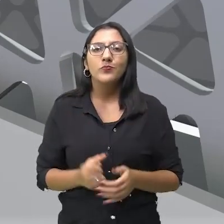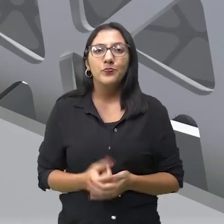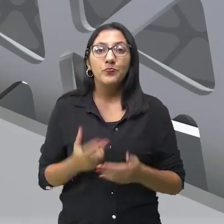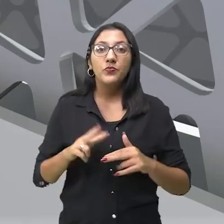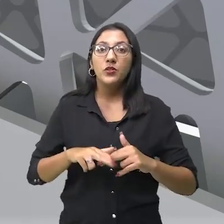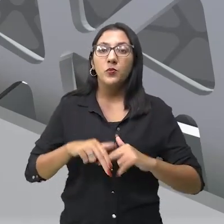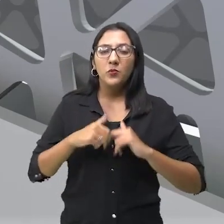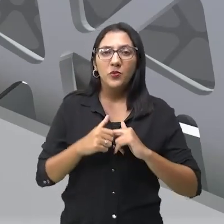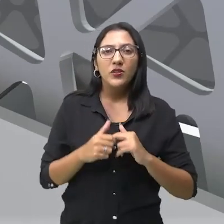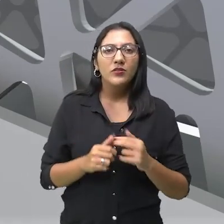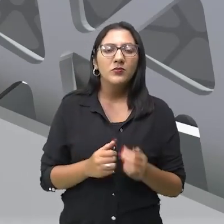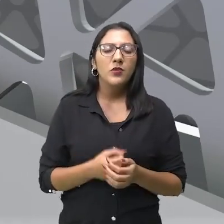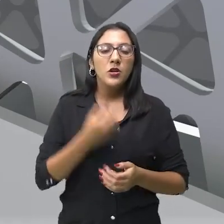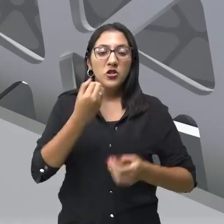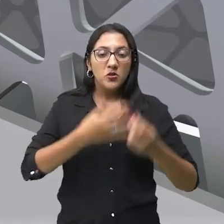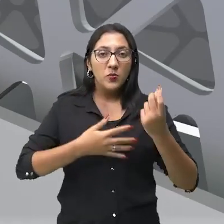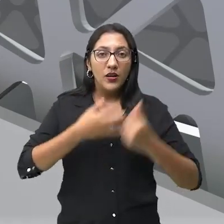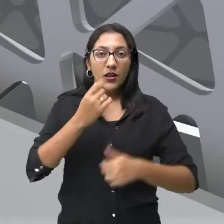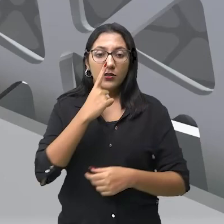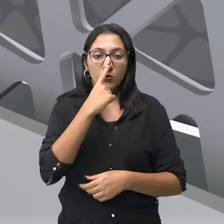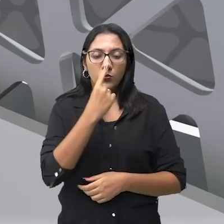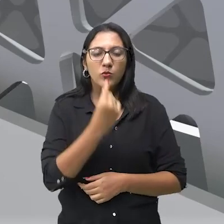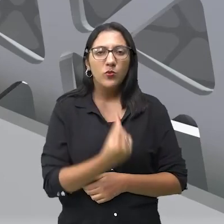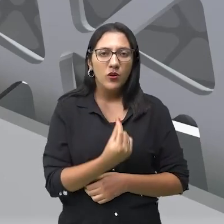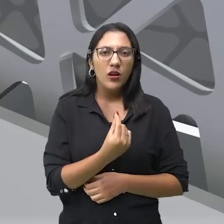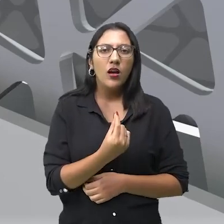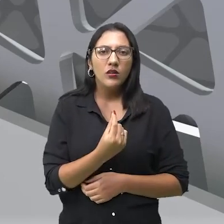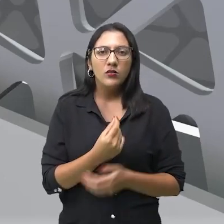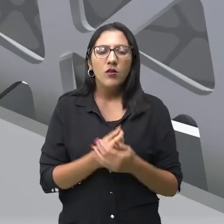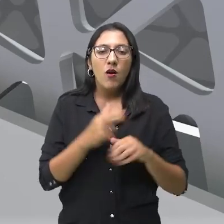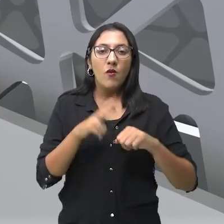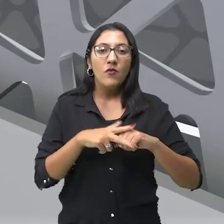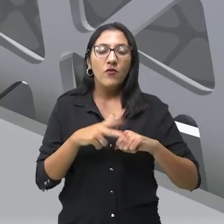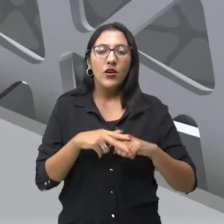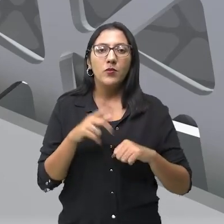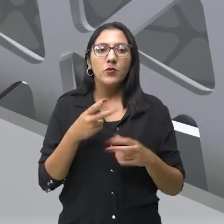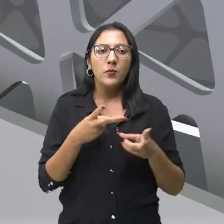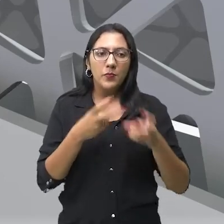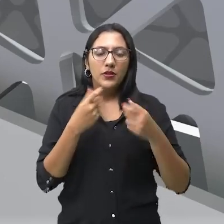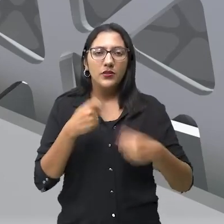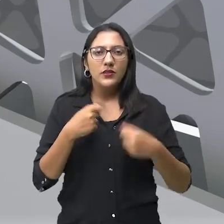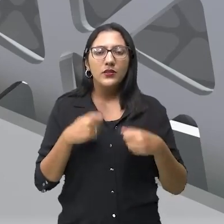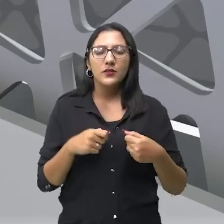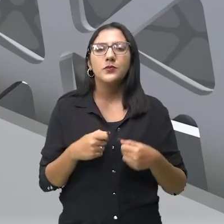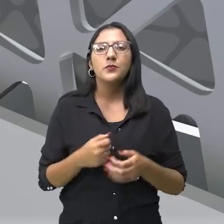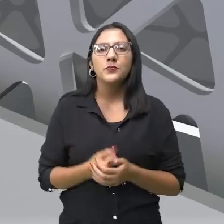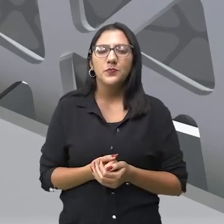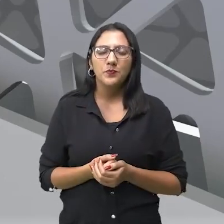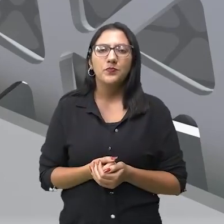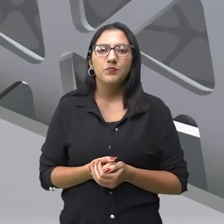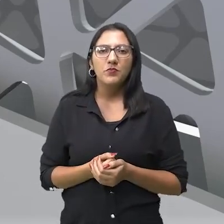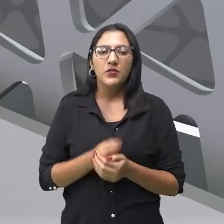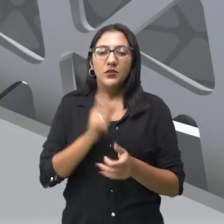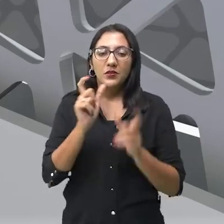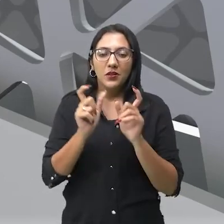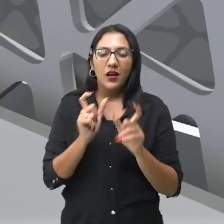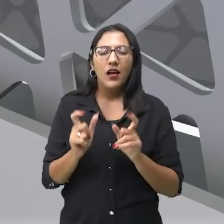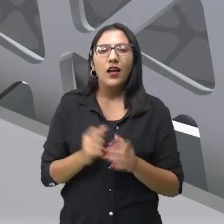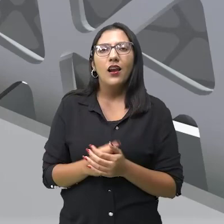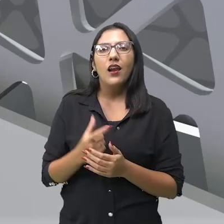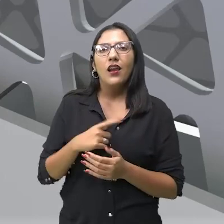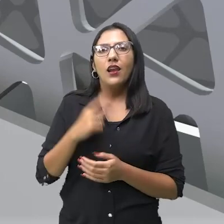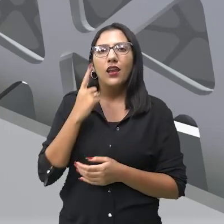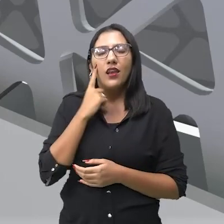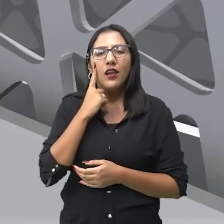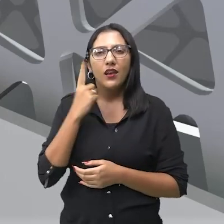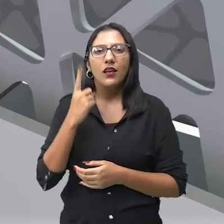isso é que na fala do Tucano, os verbos vêm em tempo presente, porque o momento da fala dele é